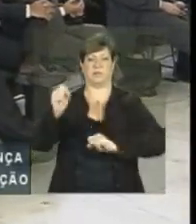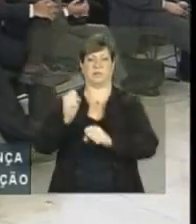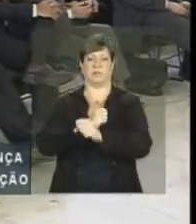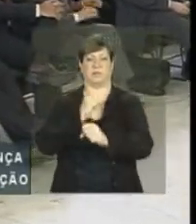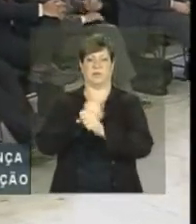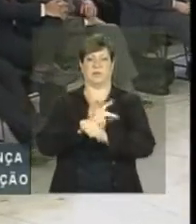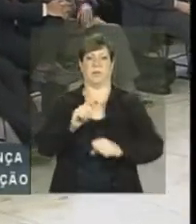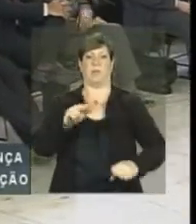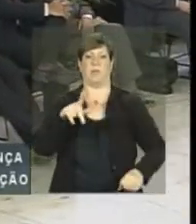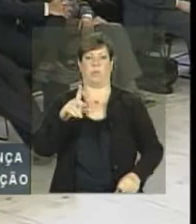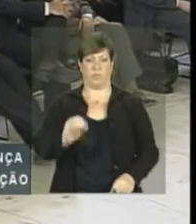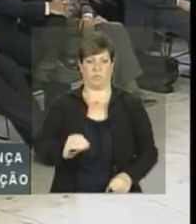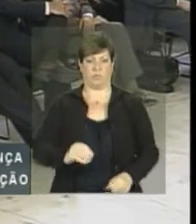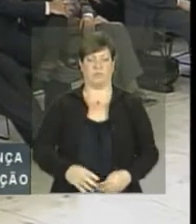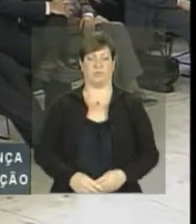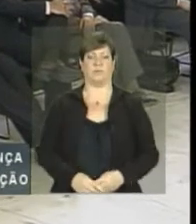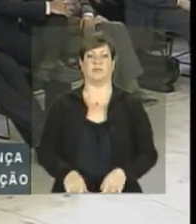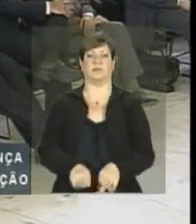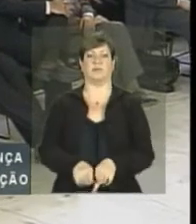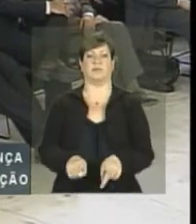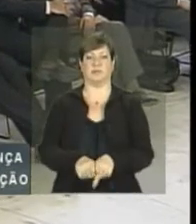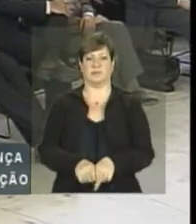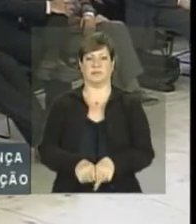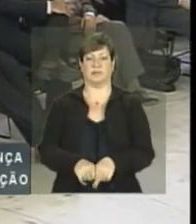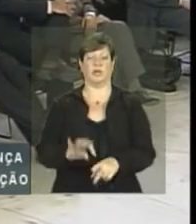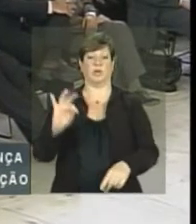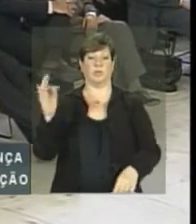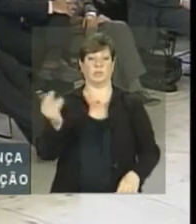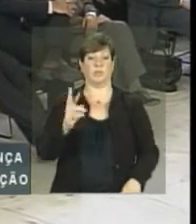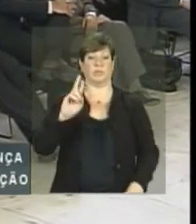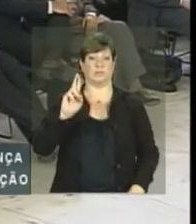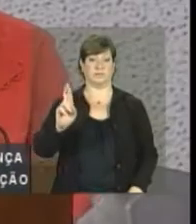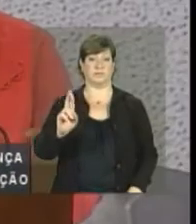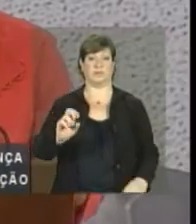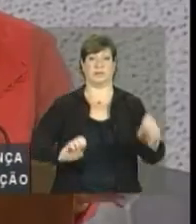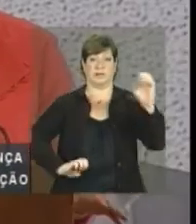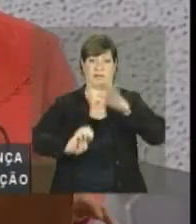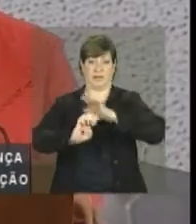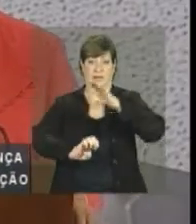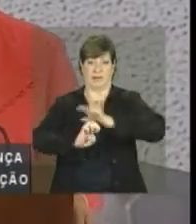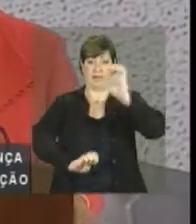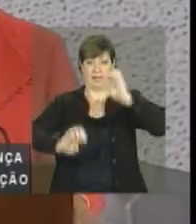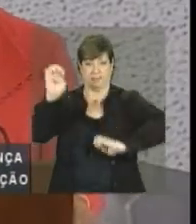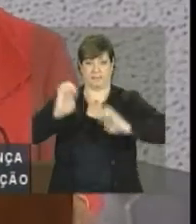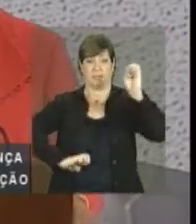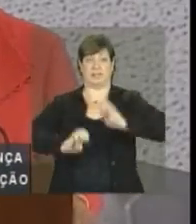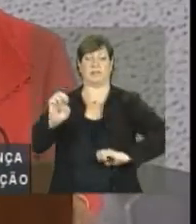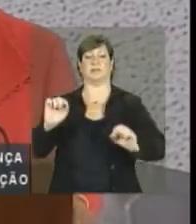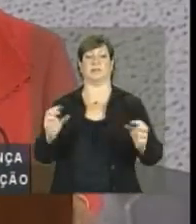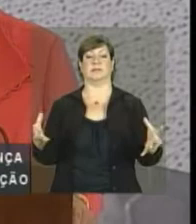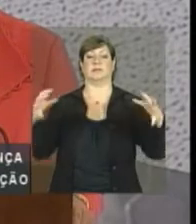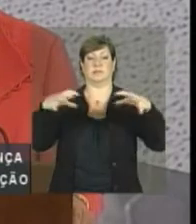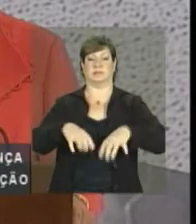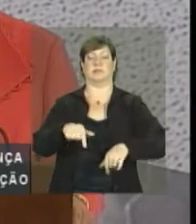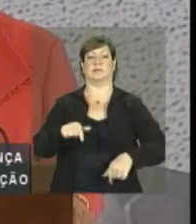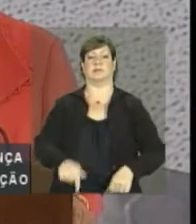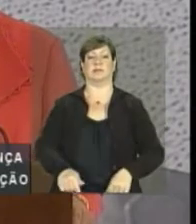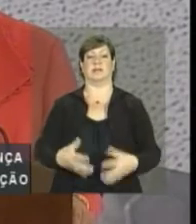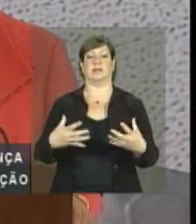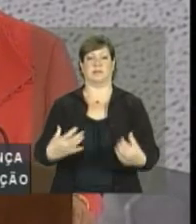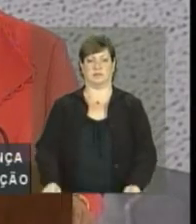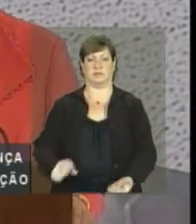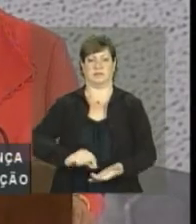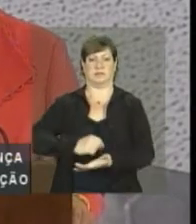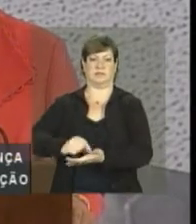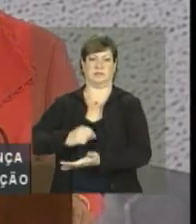Simão. Os senhores representantes das empresas que aqui aderiram ao compromisso hoje